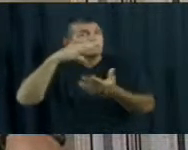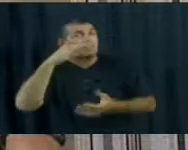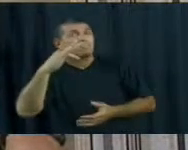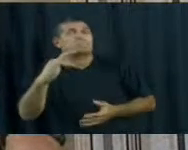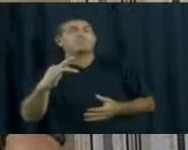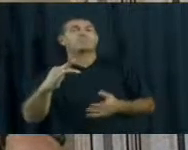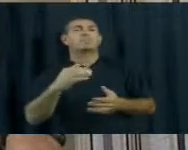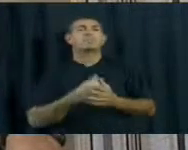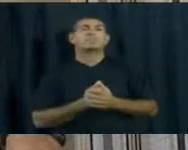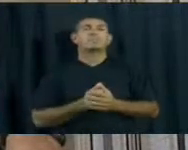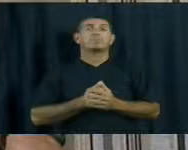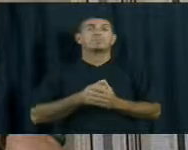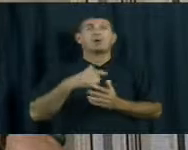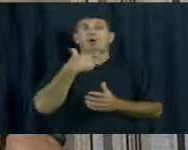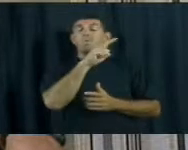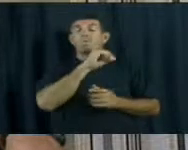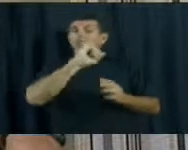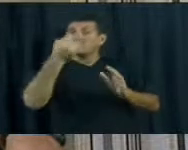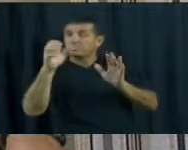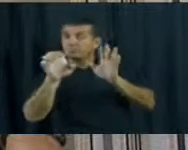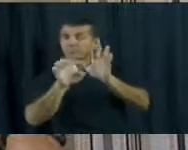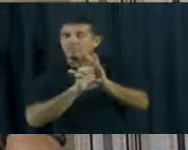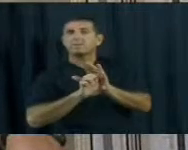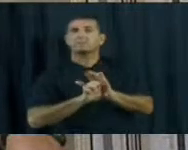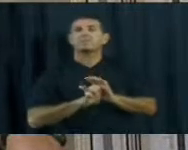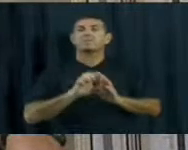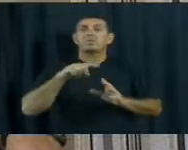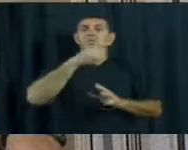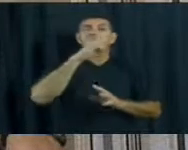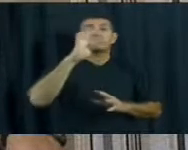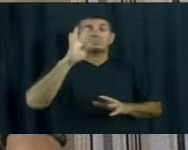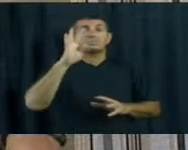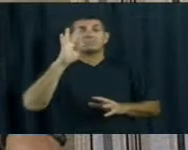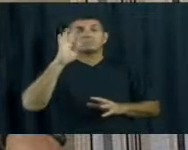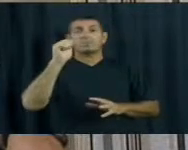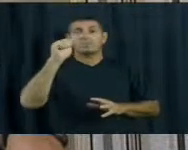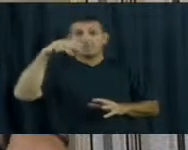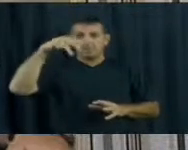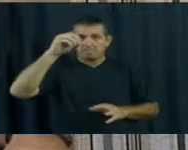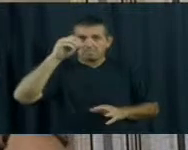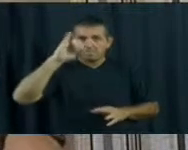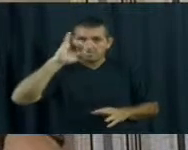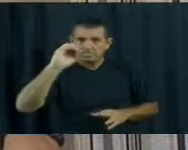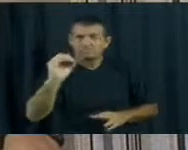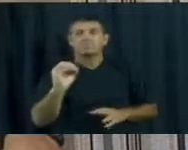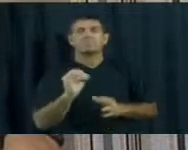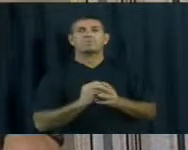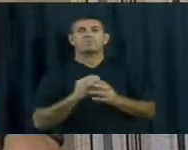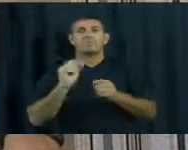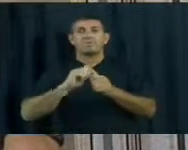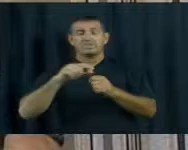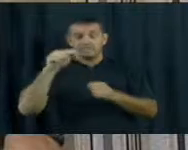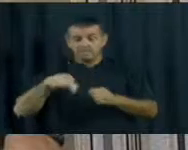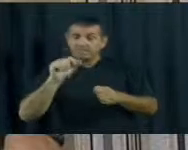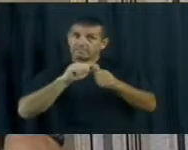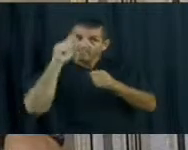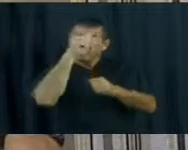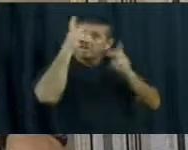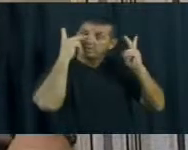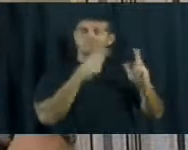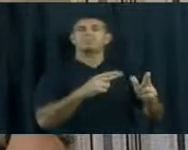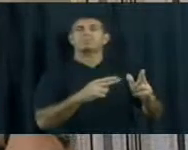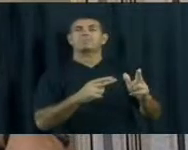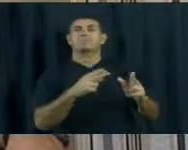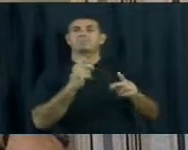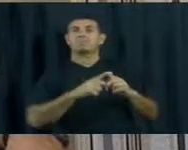existiu, ficou fechado, um no Jardim Esperança e um em Tamoios. Porque tudo que a gente fizer aqui, nós vamos fazer no segundo distrito também,